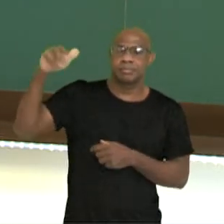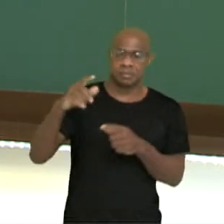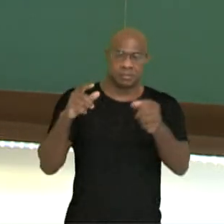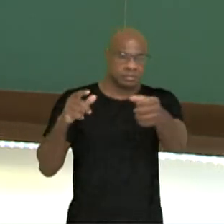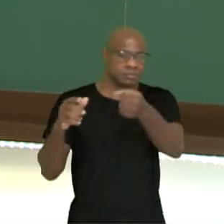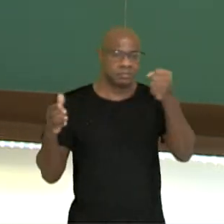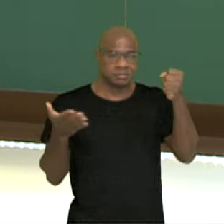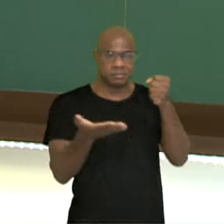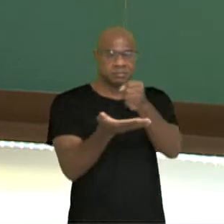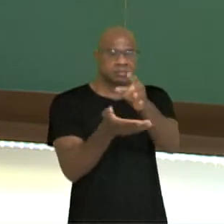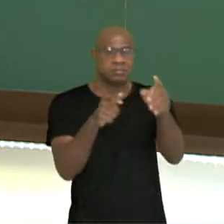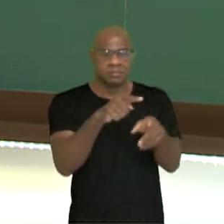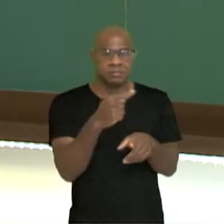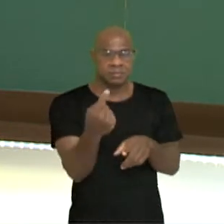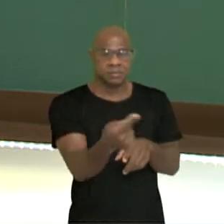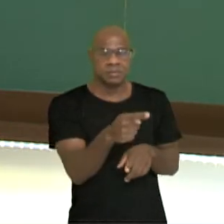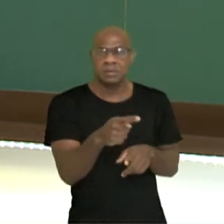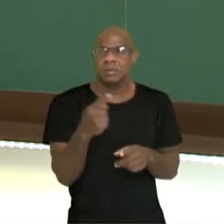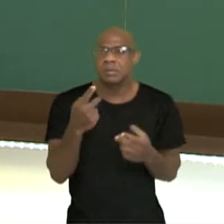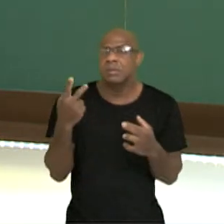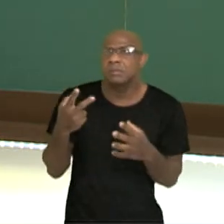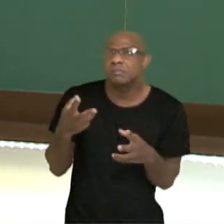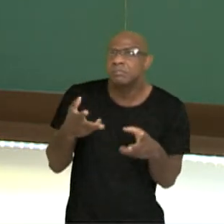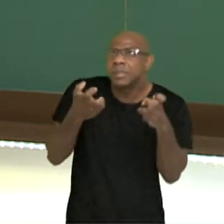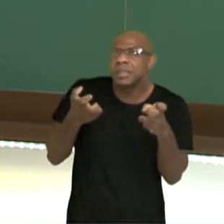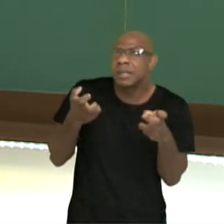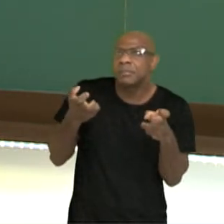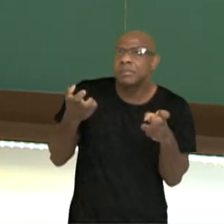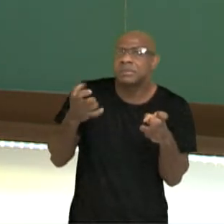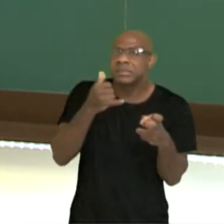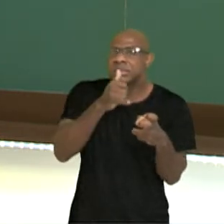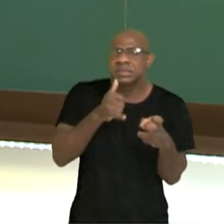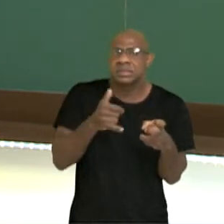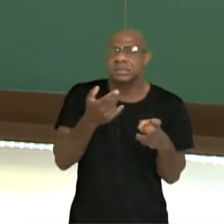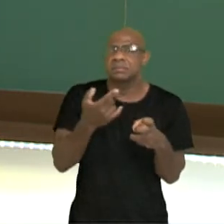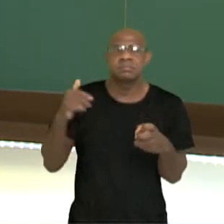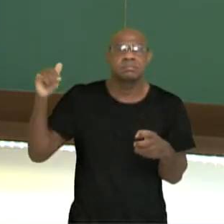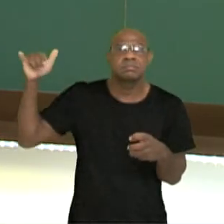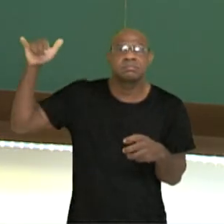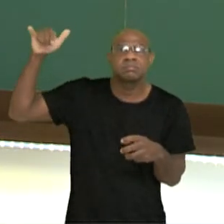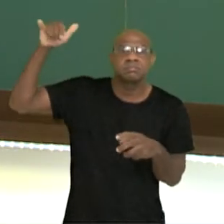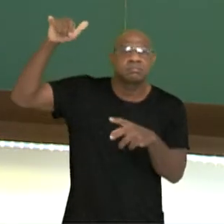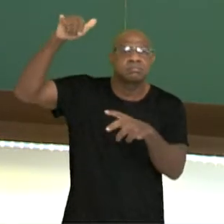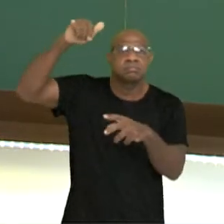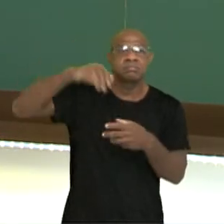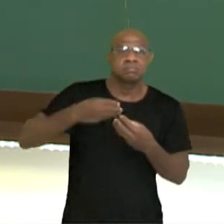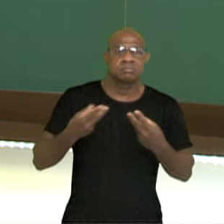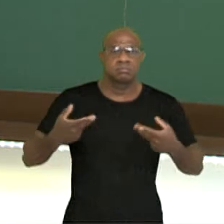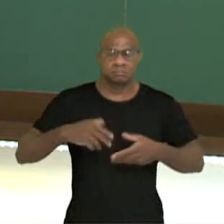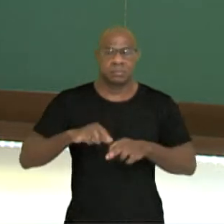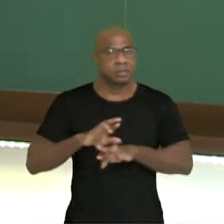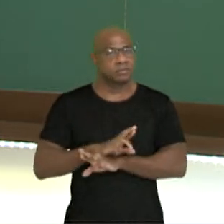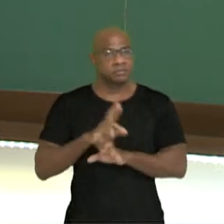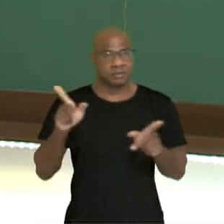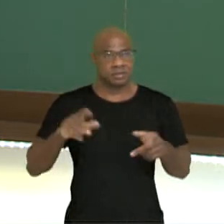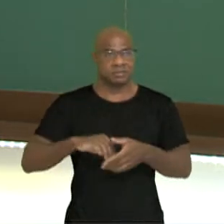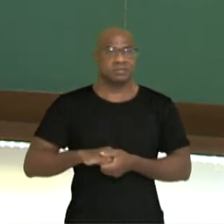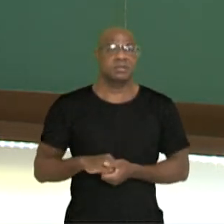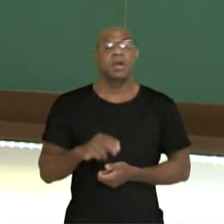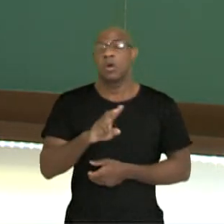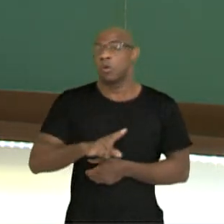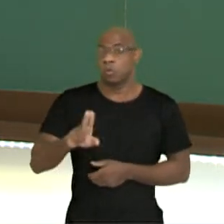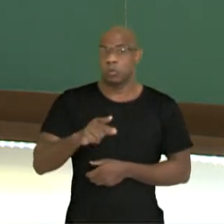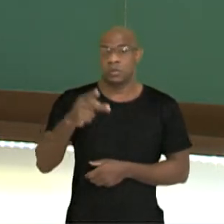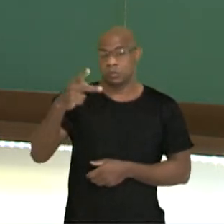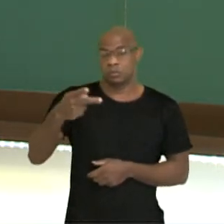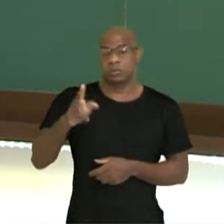outras coisas. Então, os dois, eles utilizam as micro-ondas, mas para propósitos diferentes. Né, the way